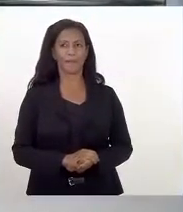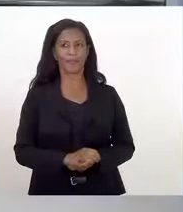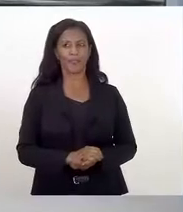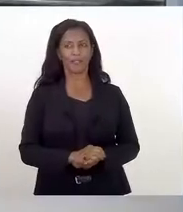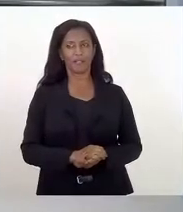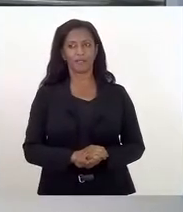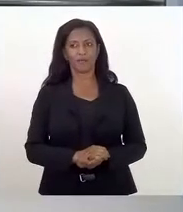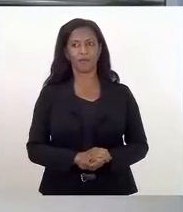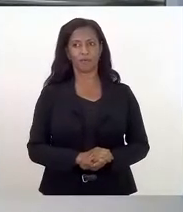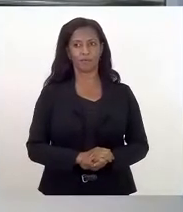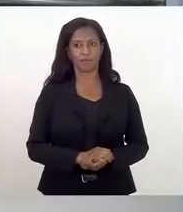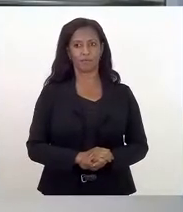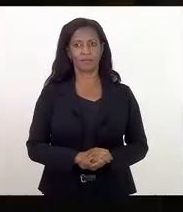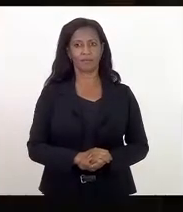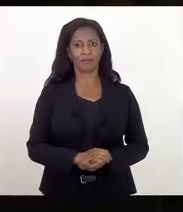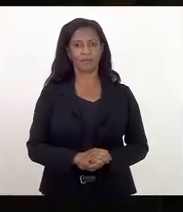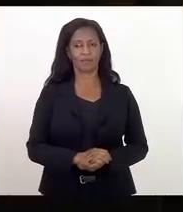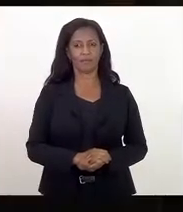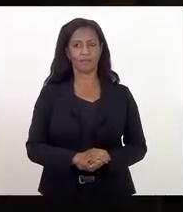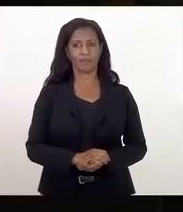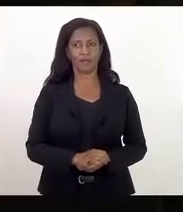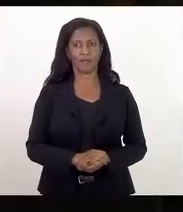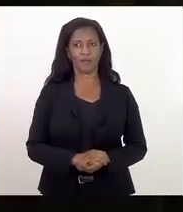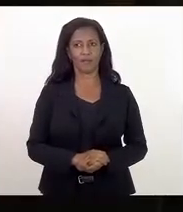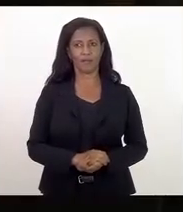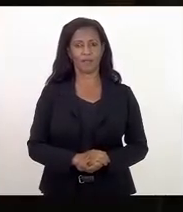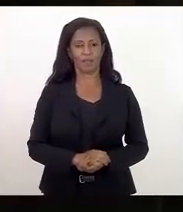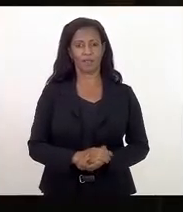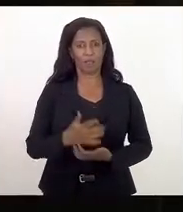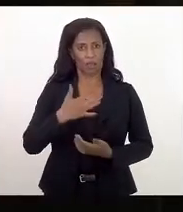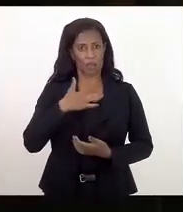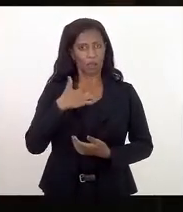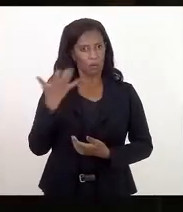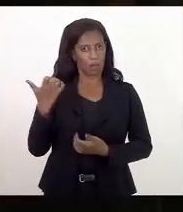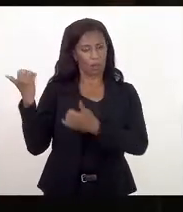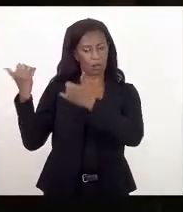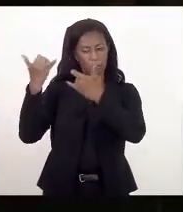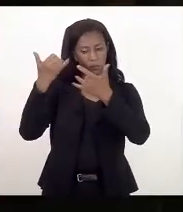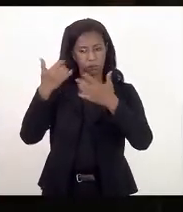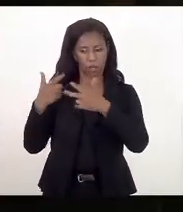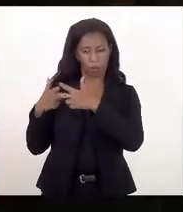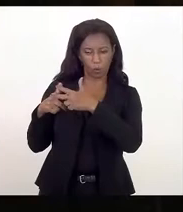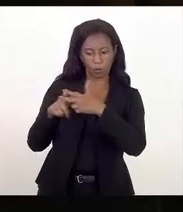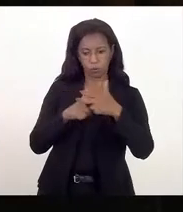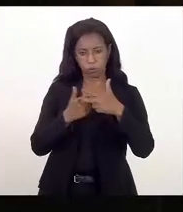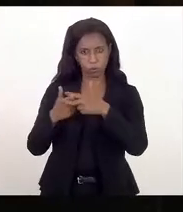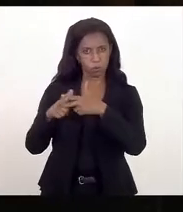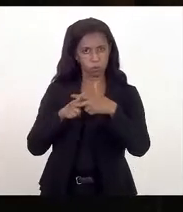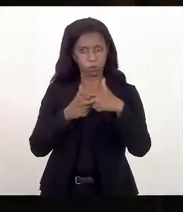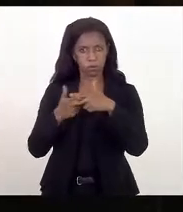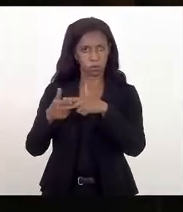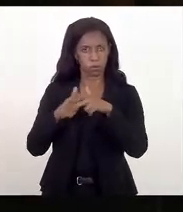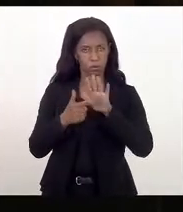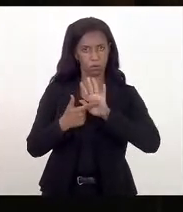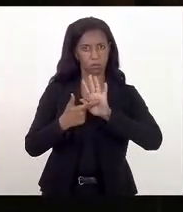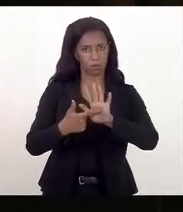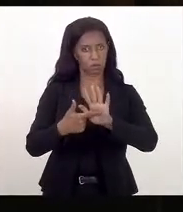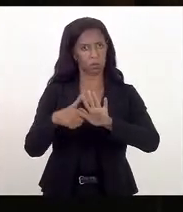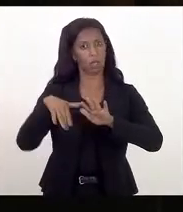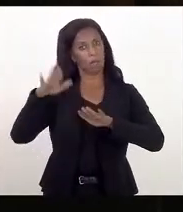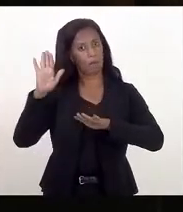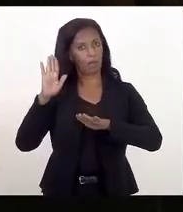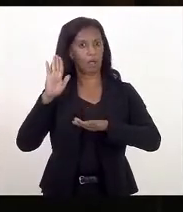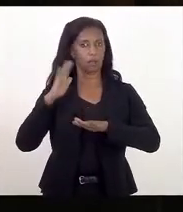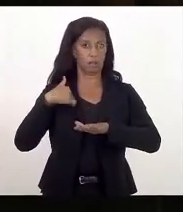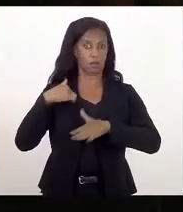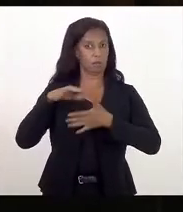Eu quero dizer, os ajustes apresentados, eu, além do compromisso de ser